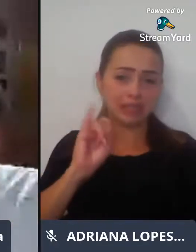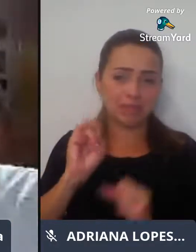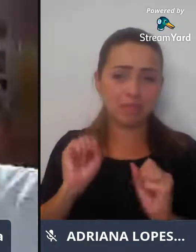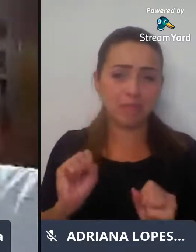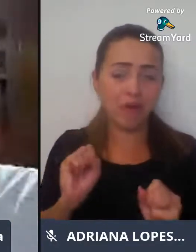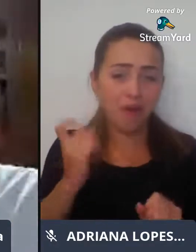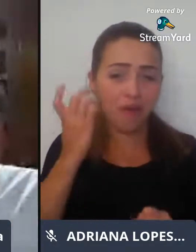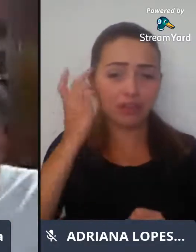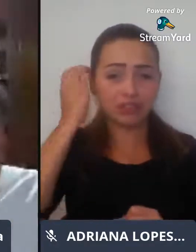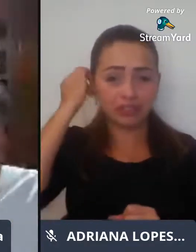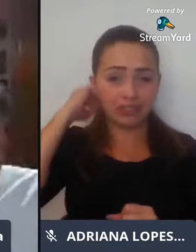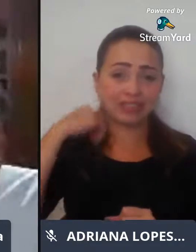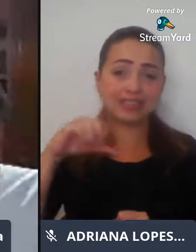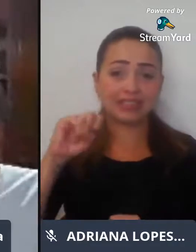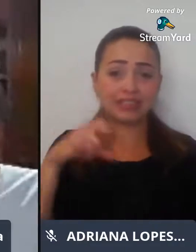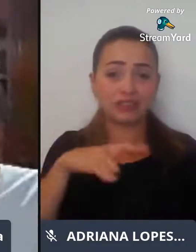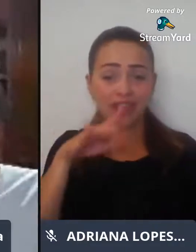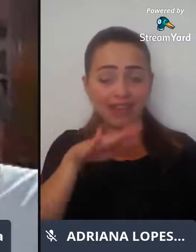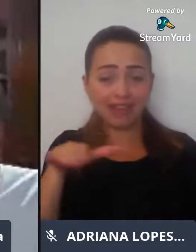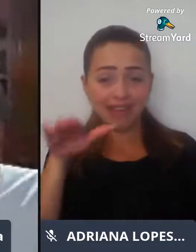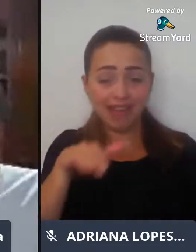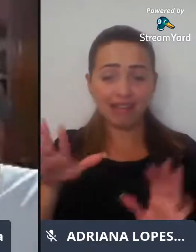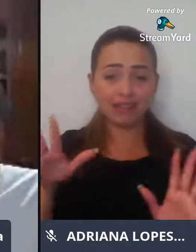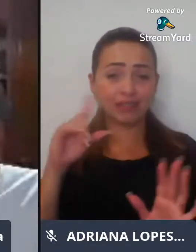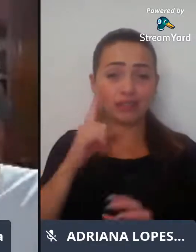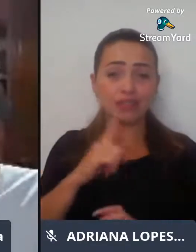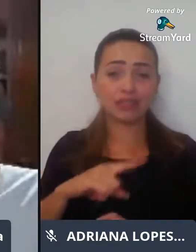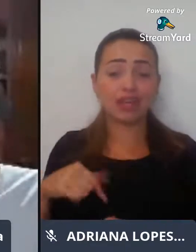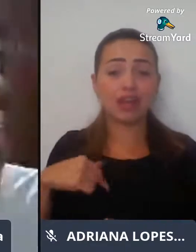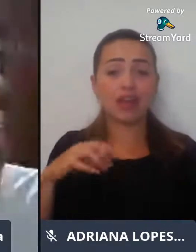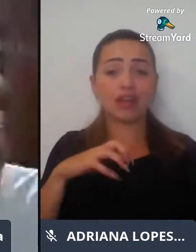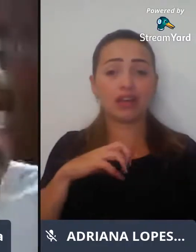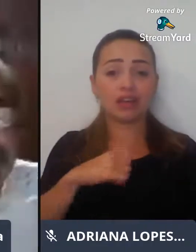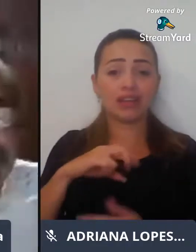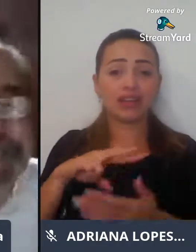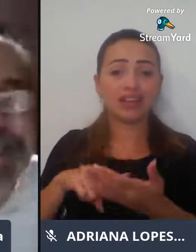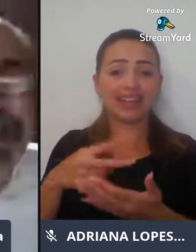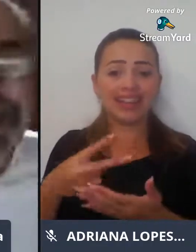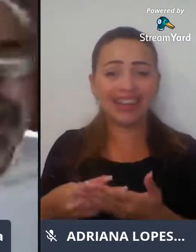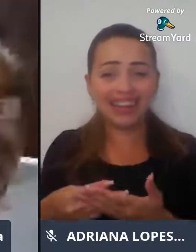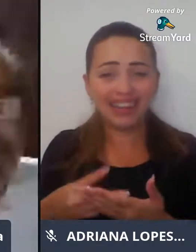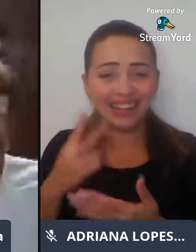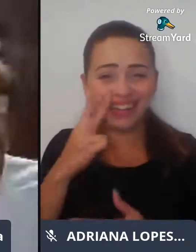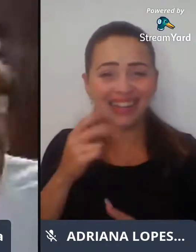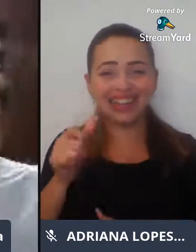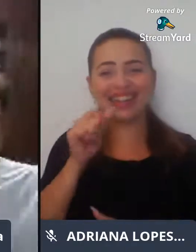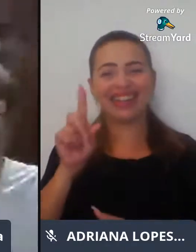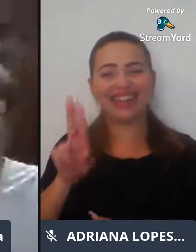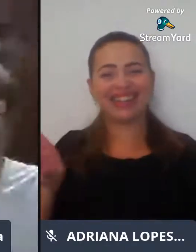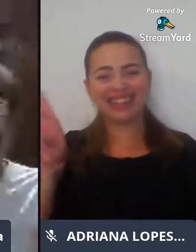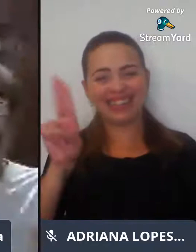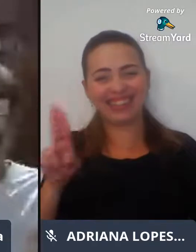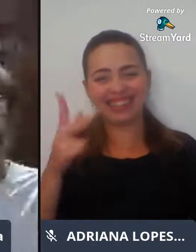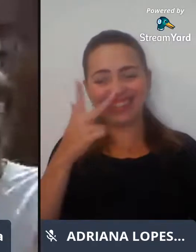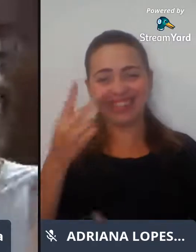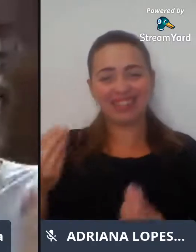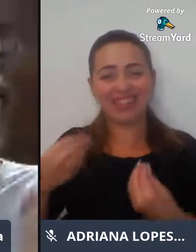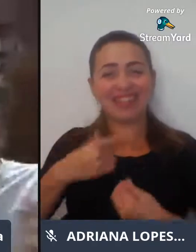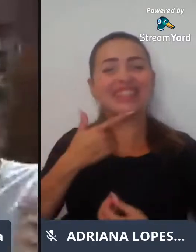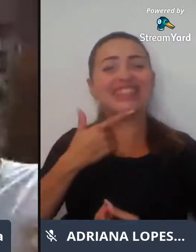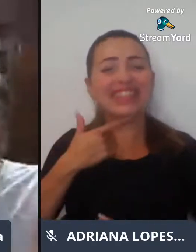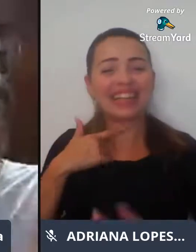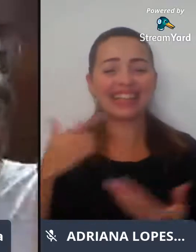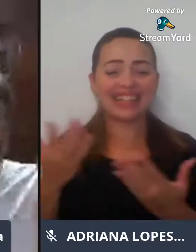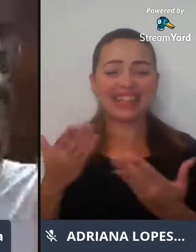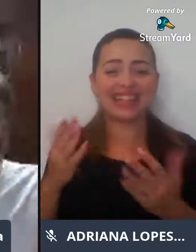com crianças atrás ou tal. Adorei a tradução dela para a garrafa de vinho aqui agora, né? Já me deu até vontade, mas